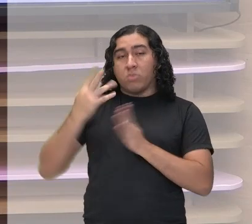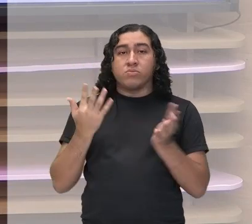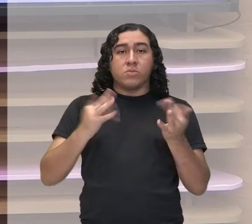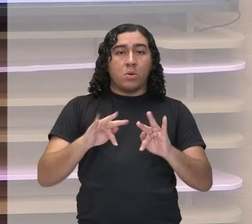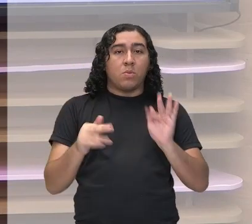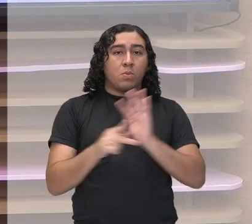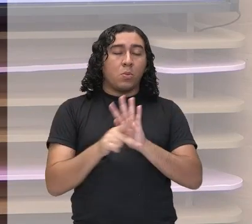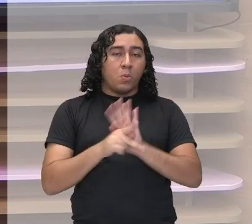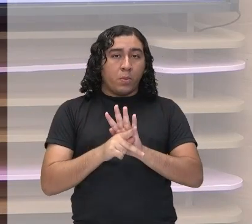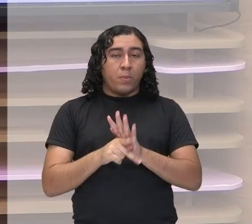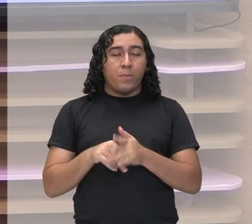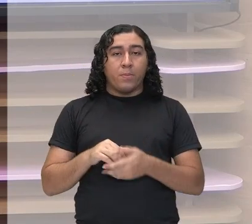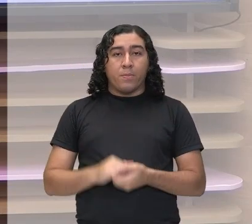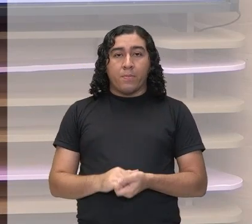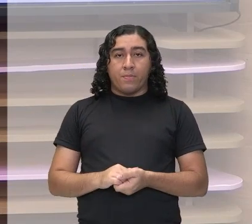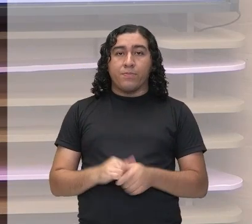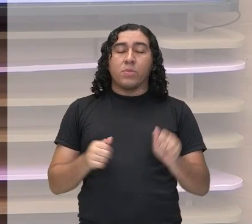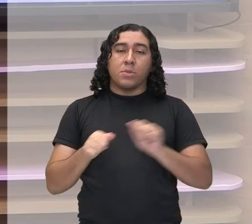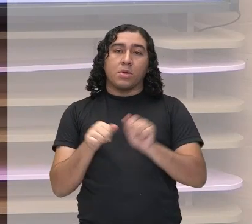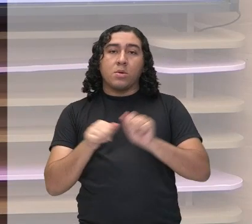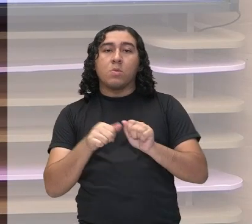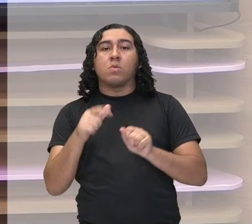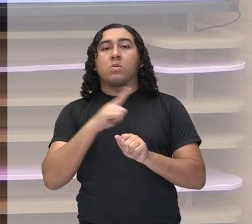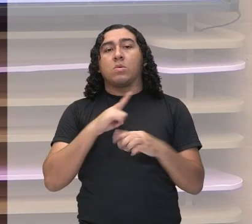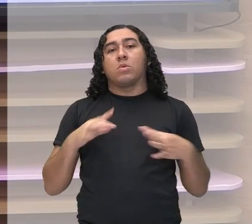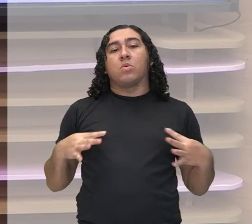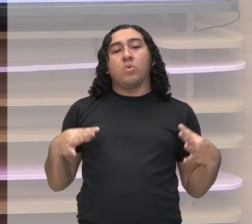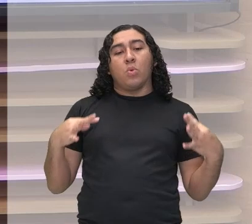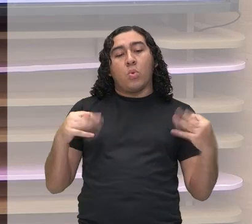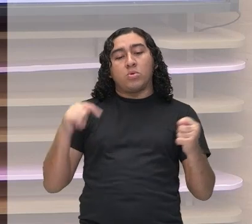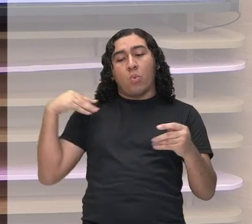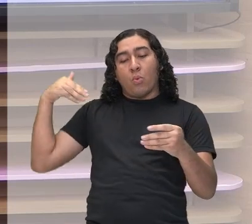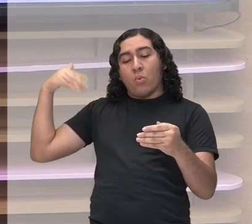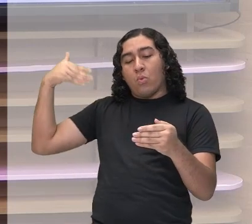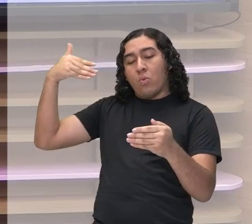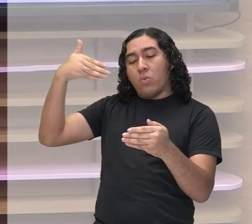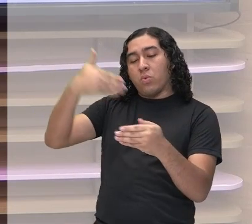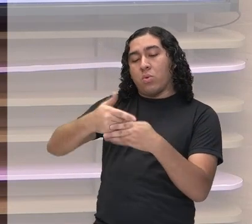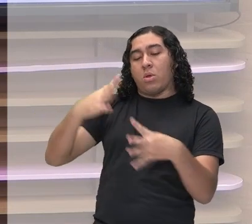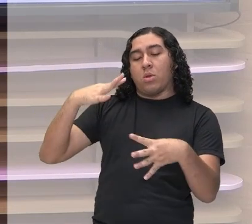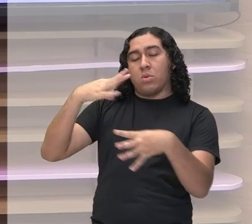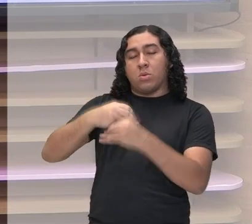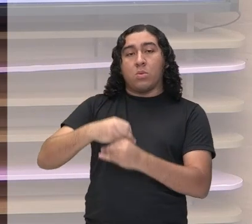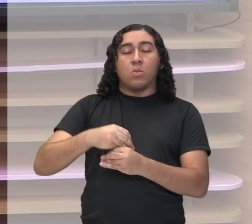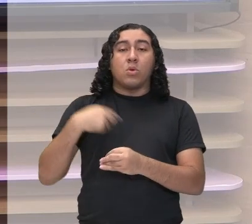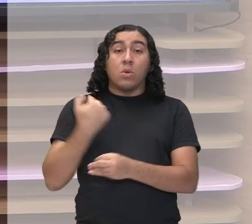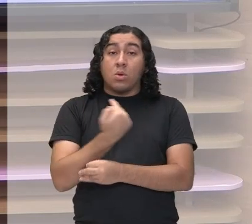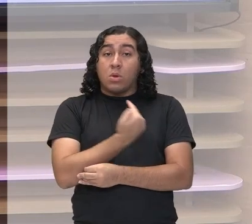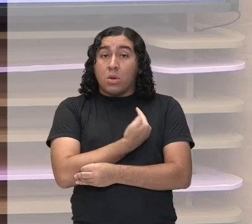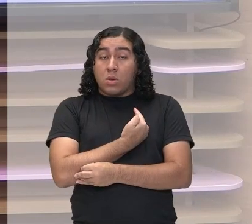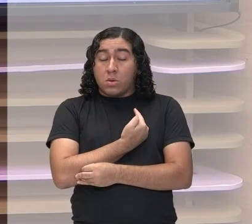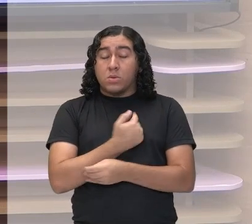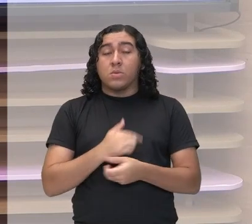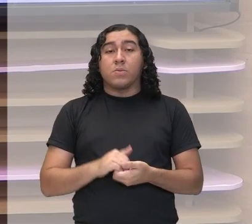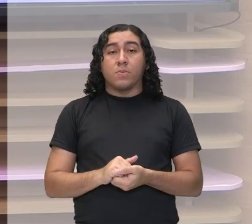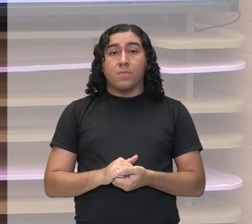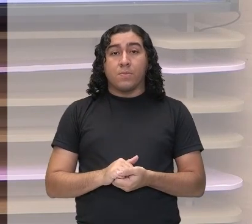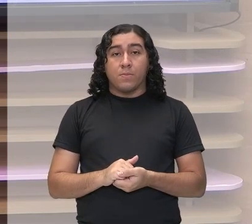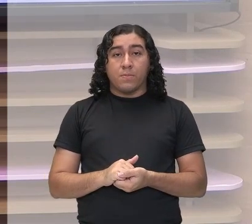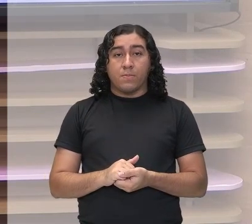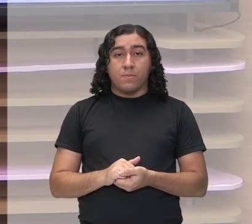aí fazendo um aparato dos nossos conceitos ecológicos trazidos até aqui, esse momento,